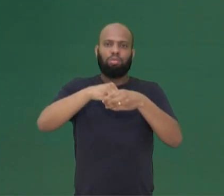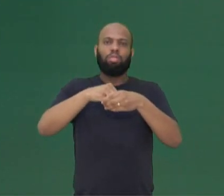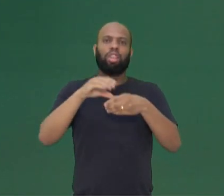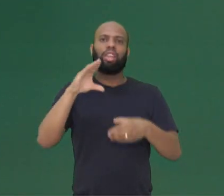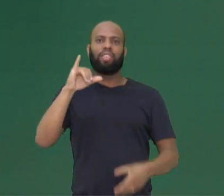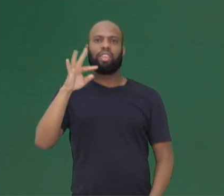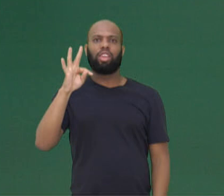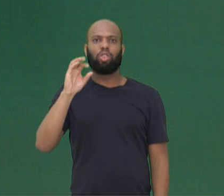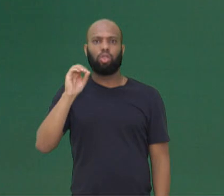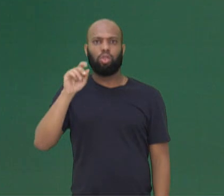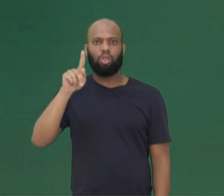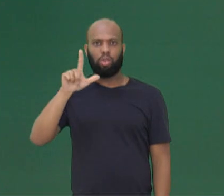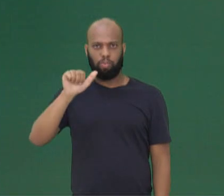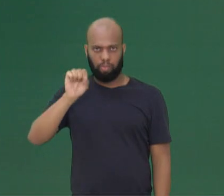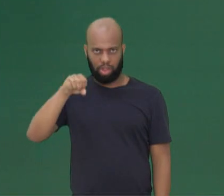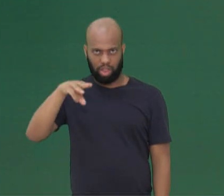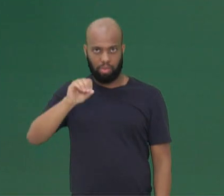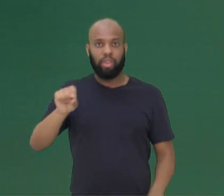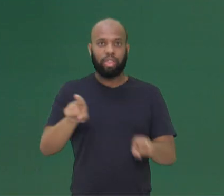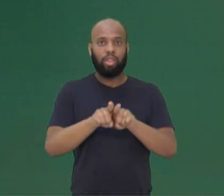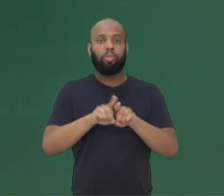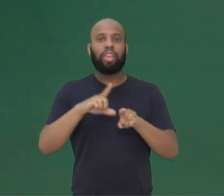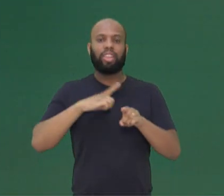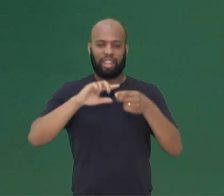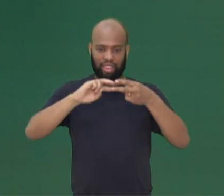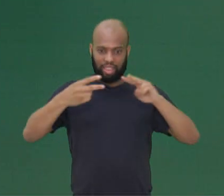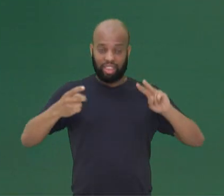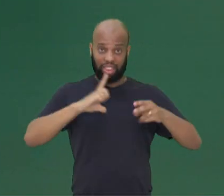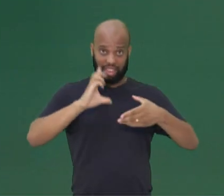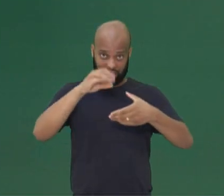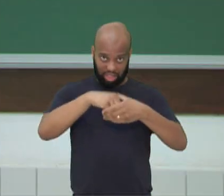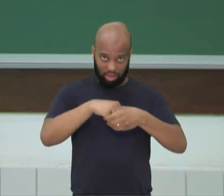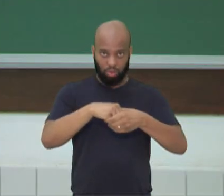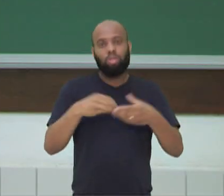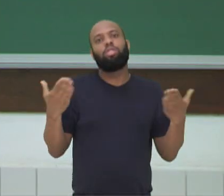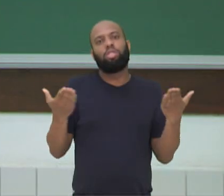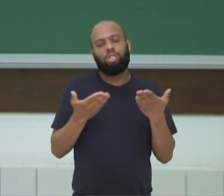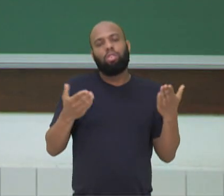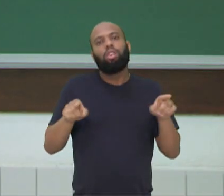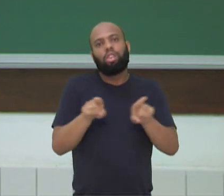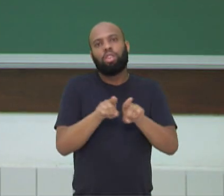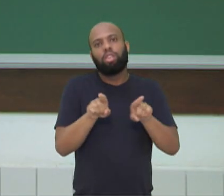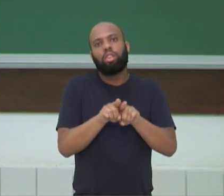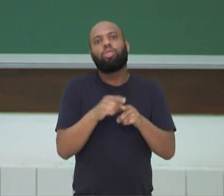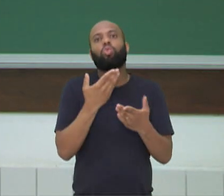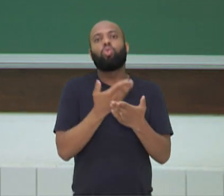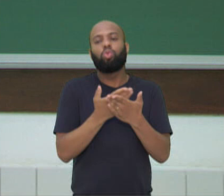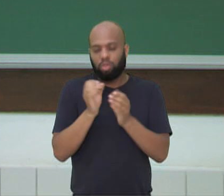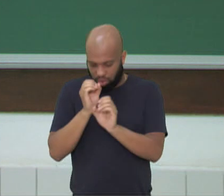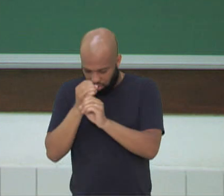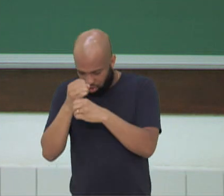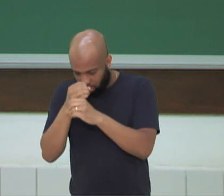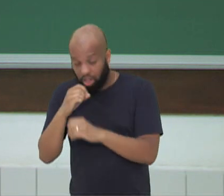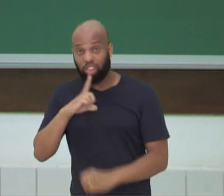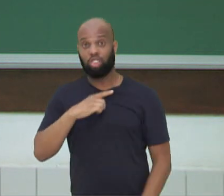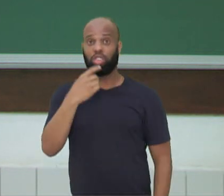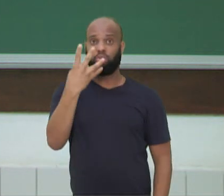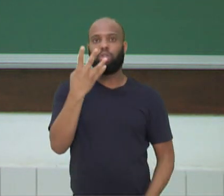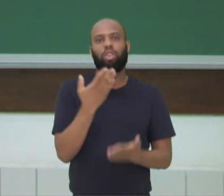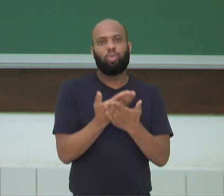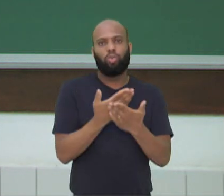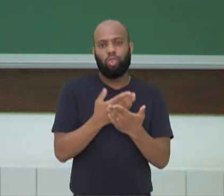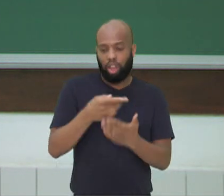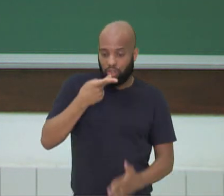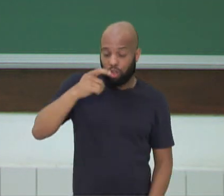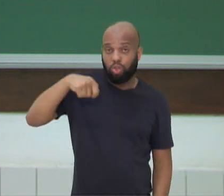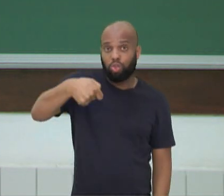a última aula que foi anterior a essa, nós falamos do microscópio. Nós dedicamos 4 aulas para falar da